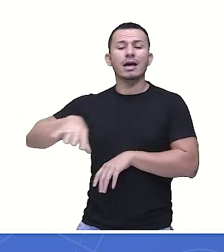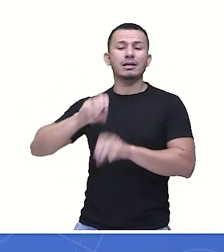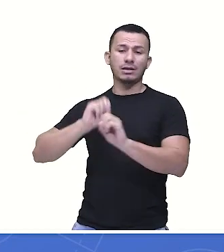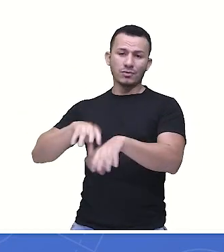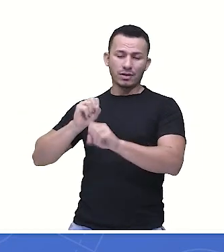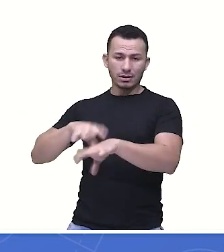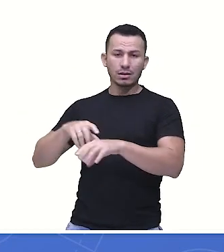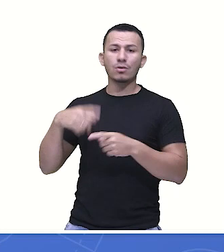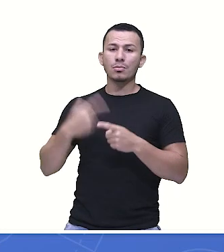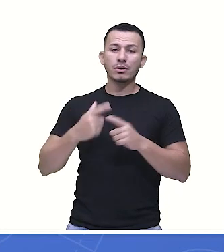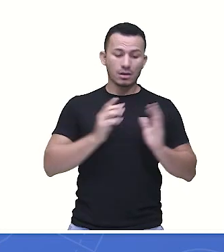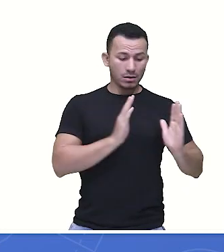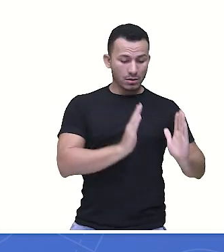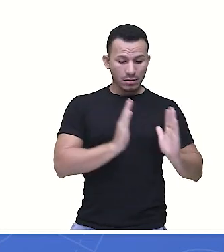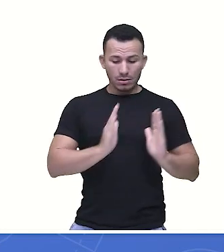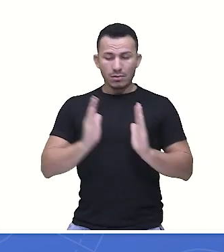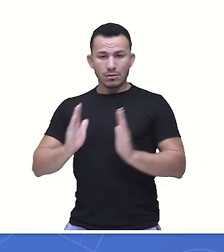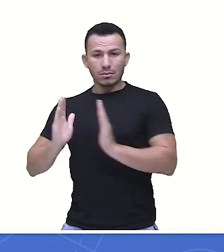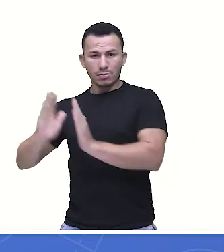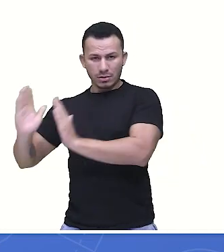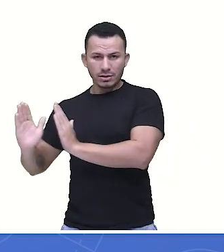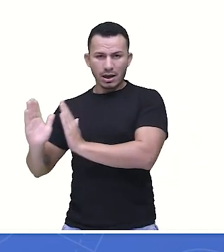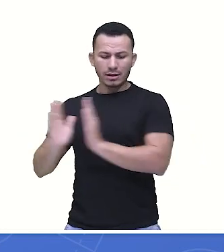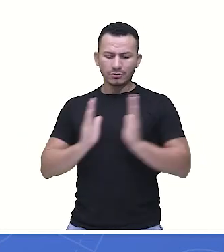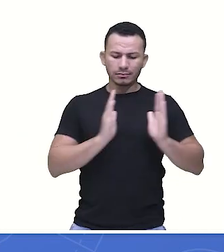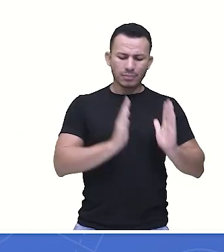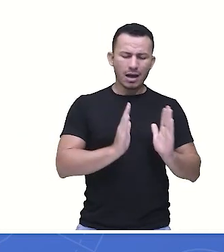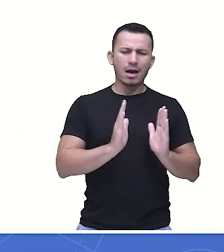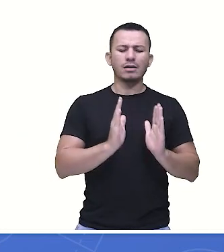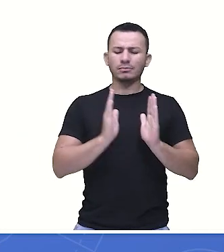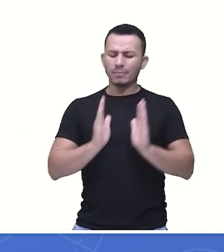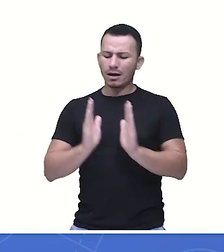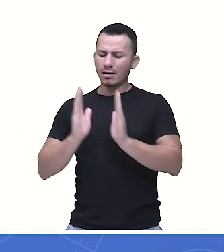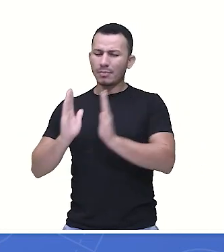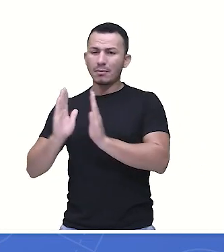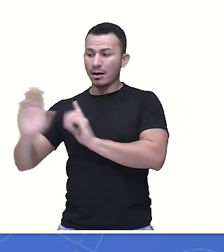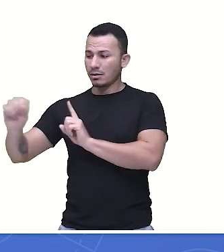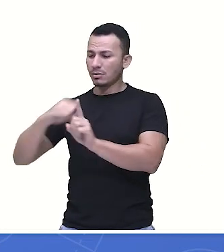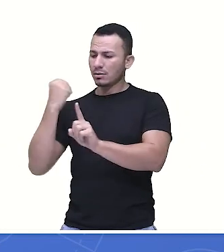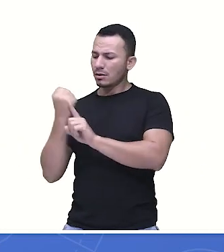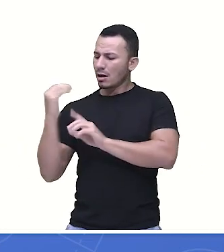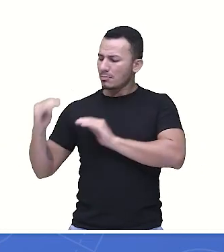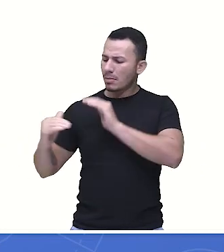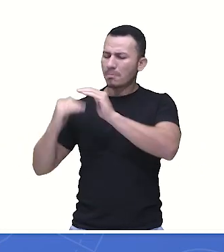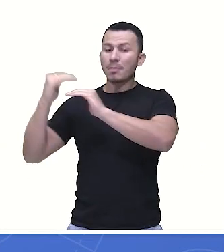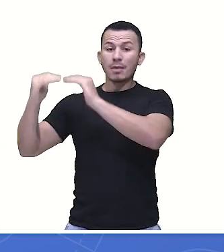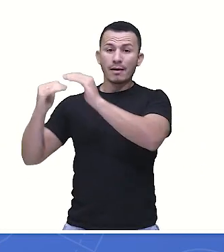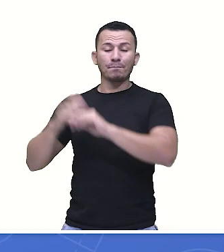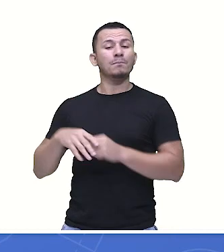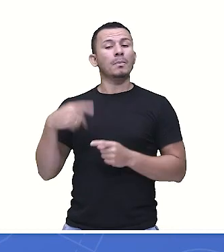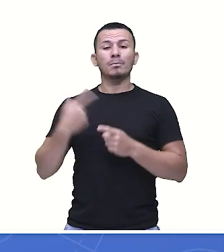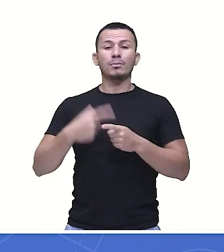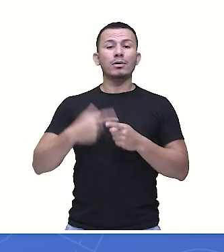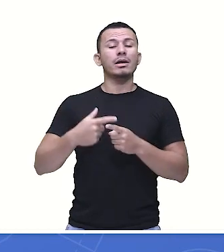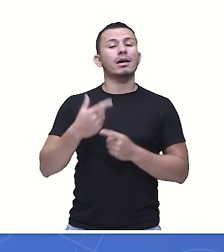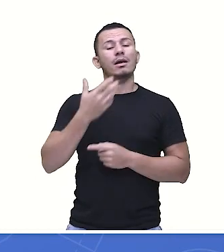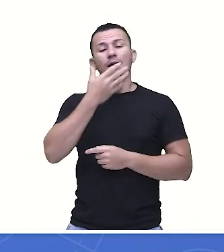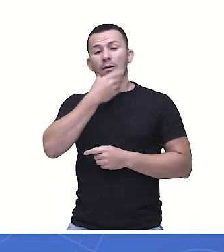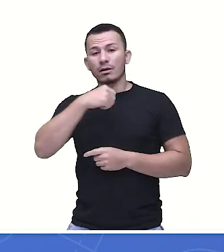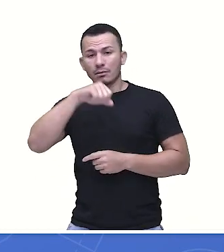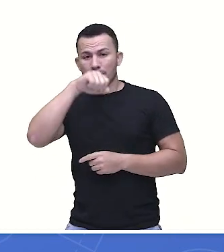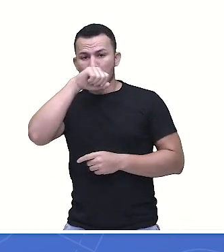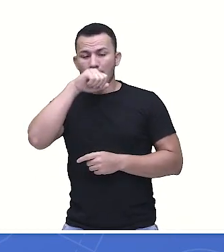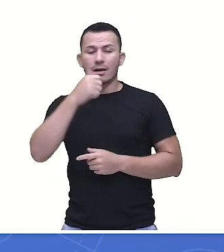educacionais, porque o processo de complexidade das sociedades levou a isso. Os pais já não tinham mais condição